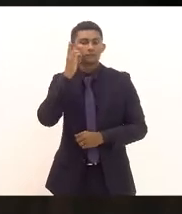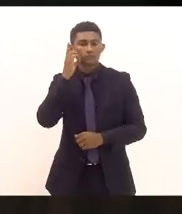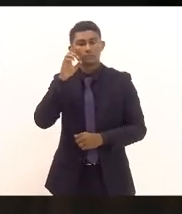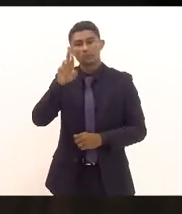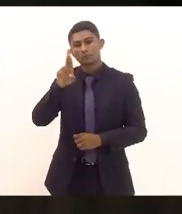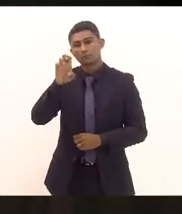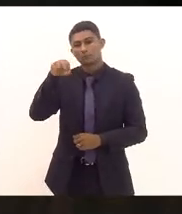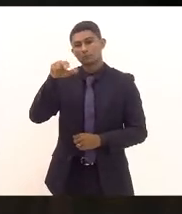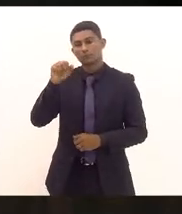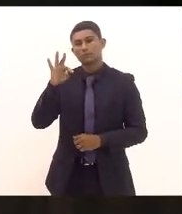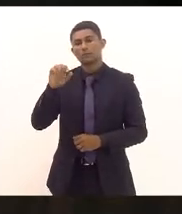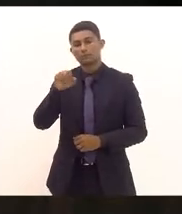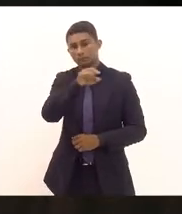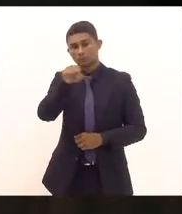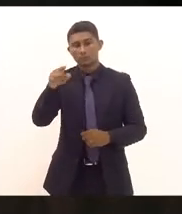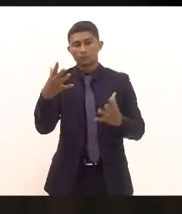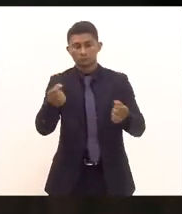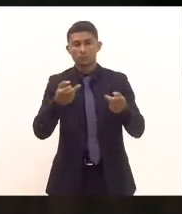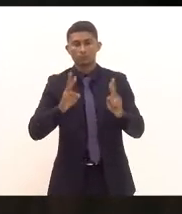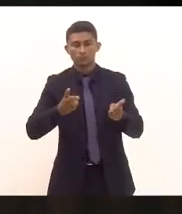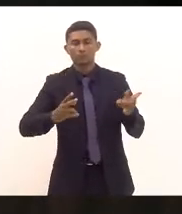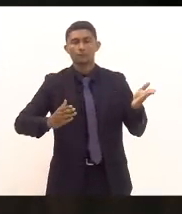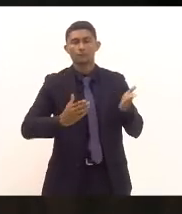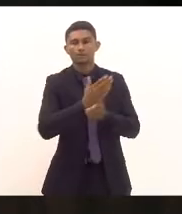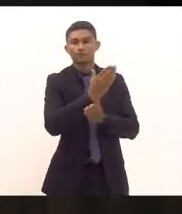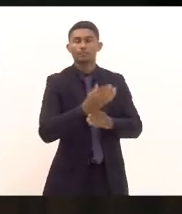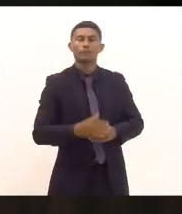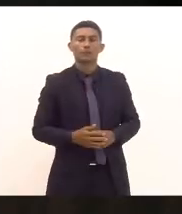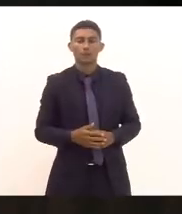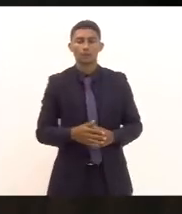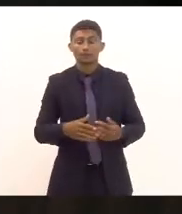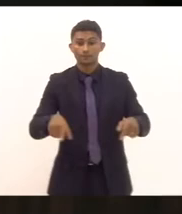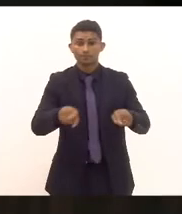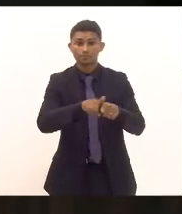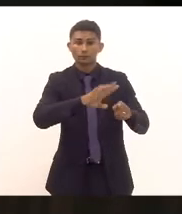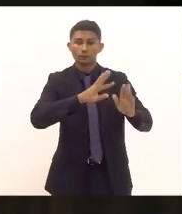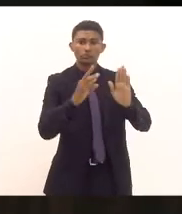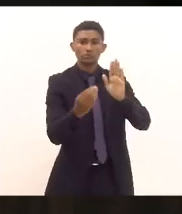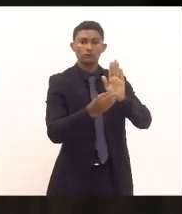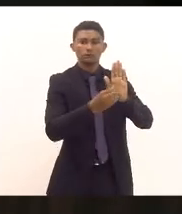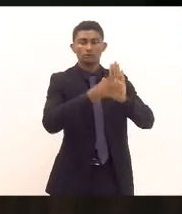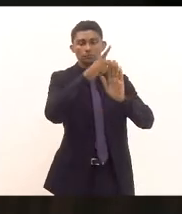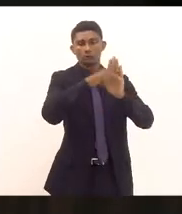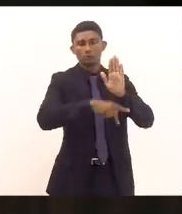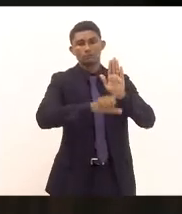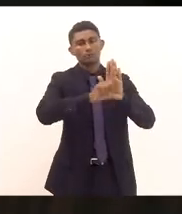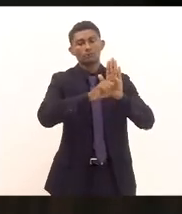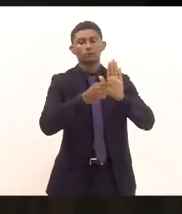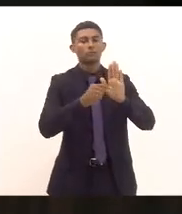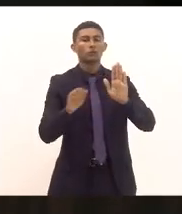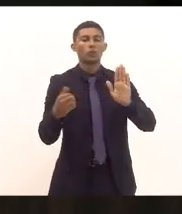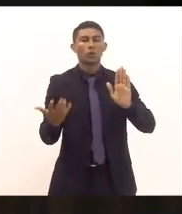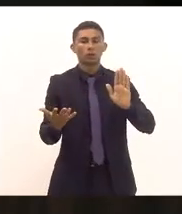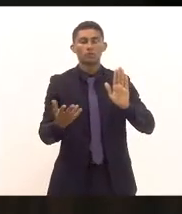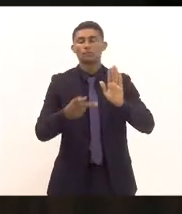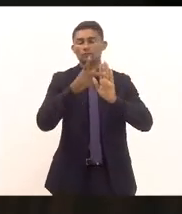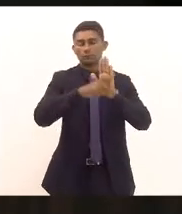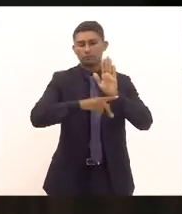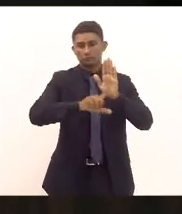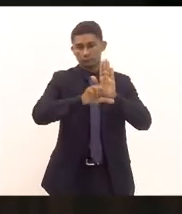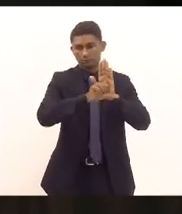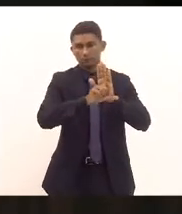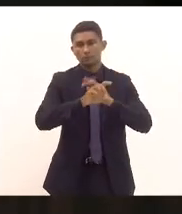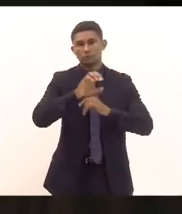Renata Souza seus que aprovam pelo menos como estão aprovado é que a inclusão na ordem do dia dos seguintes projetos projetos de